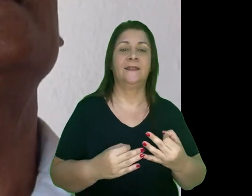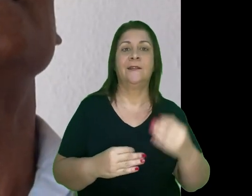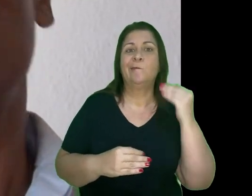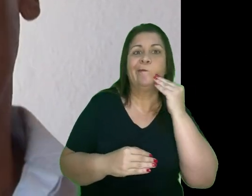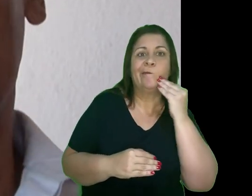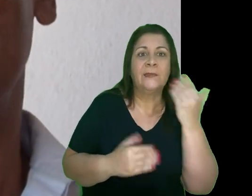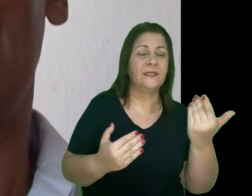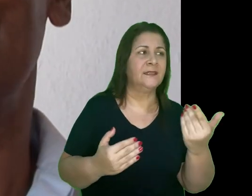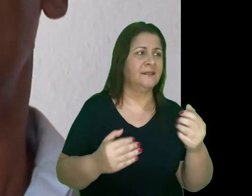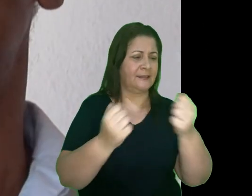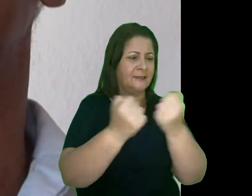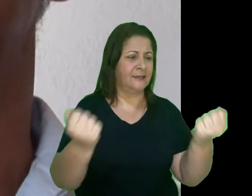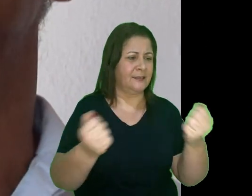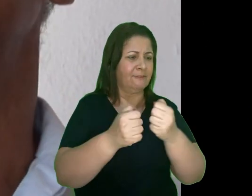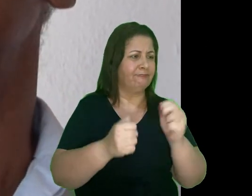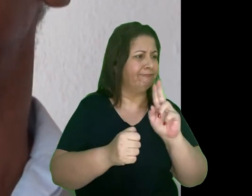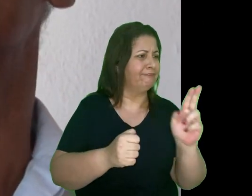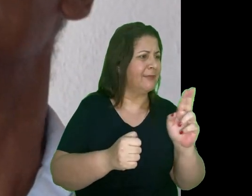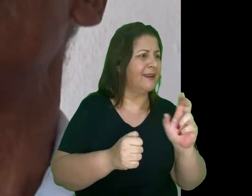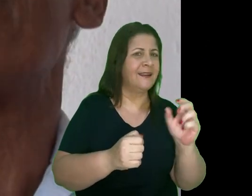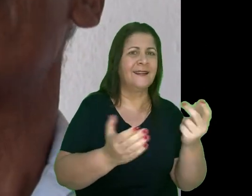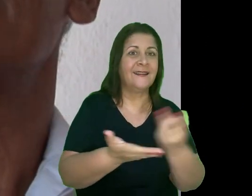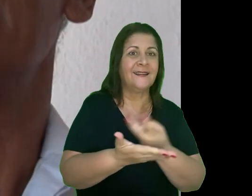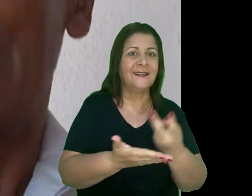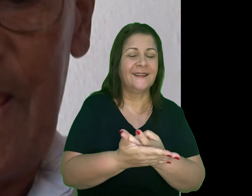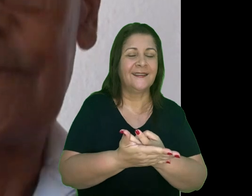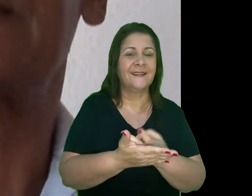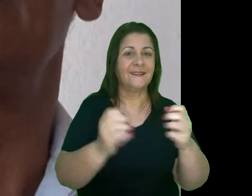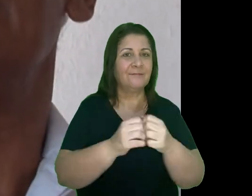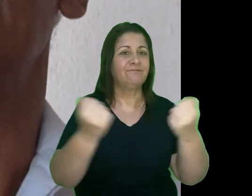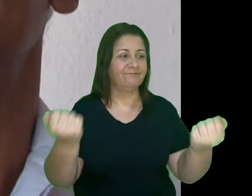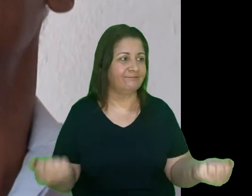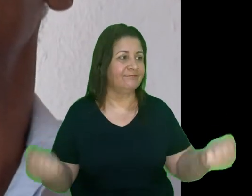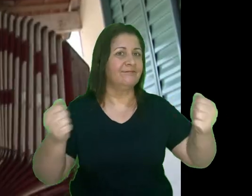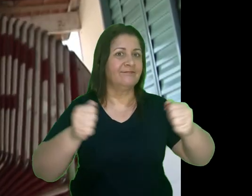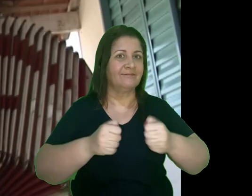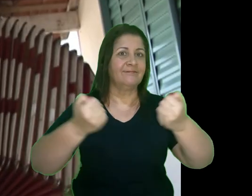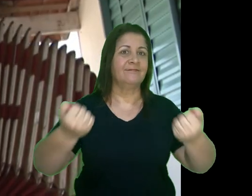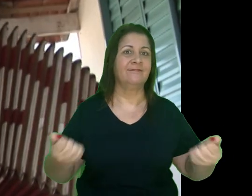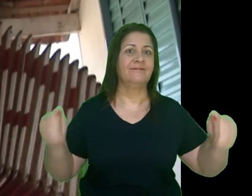bem, né? Então falavam assim, ah, tem uma mônica lá em casa, tem uma mônica. Que era essa aqui, é.